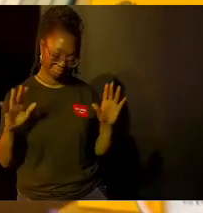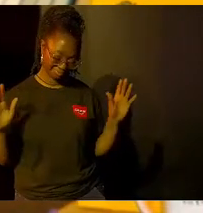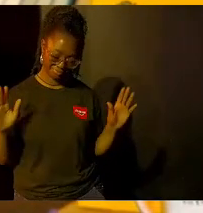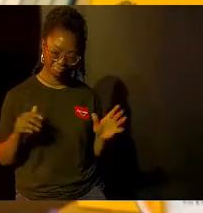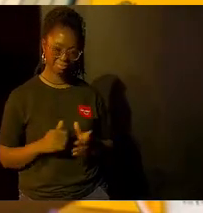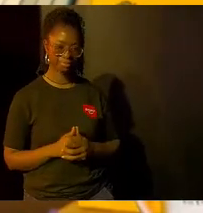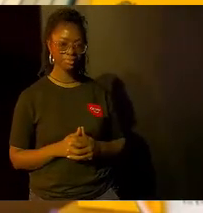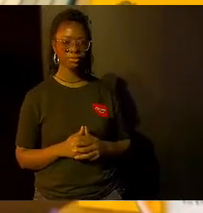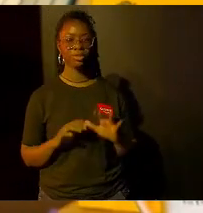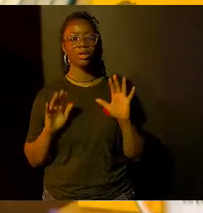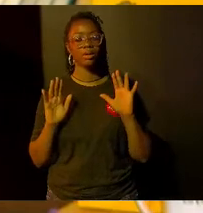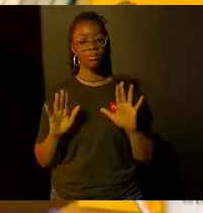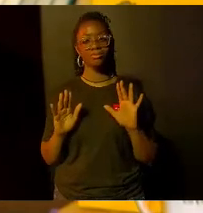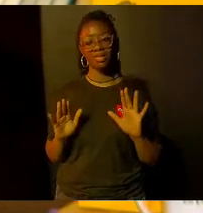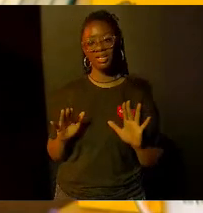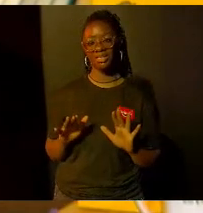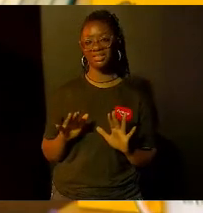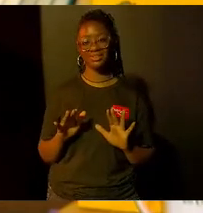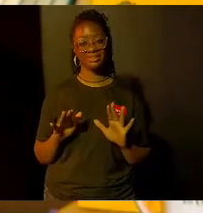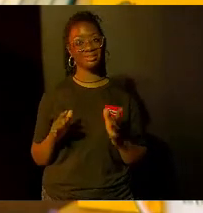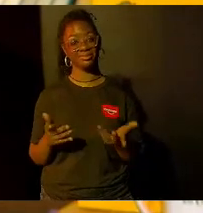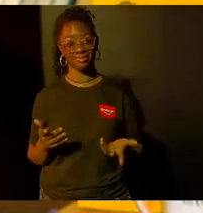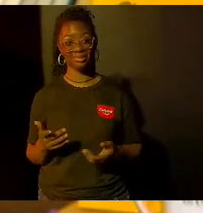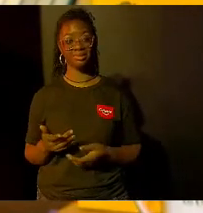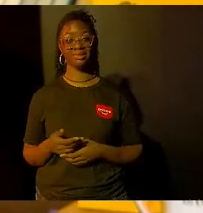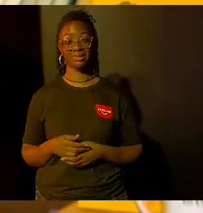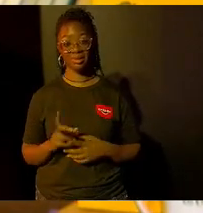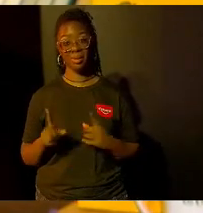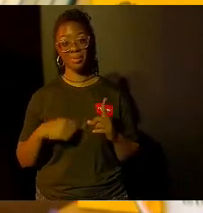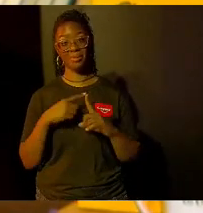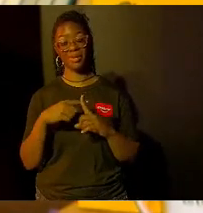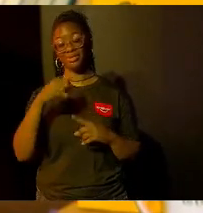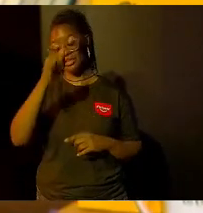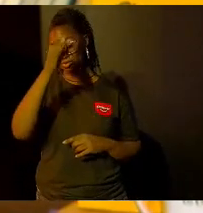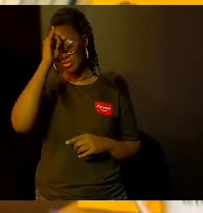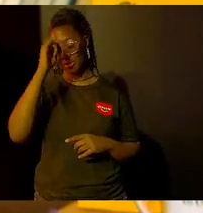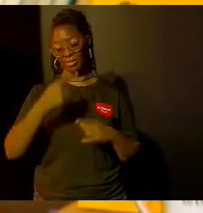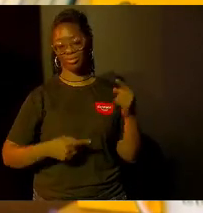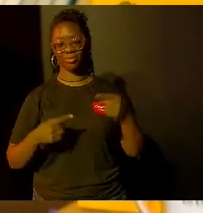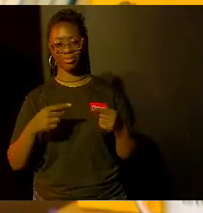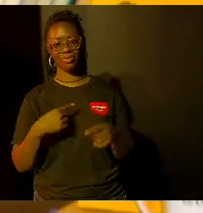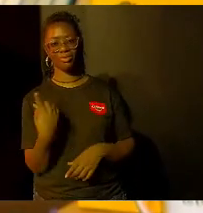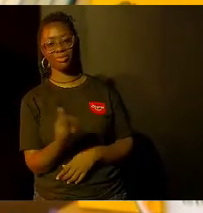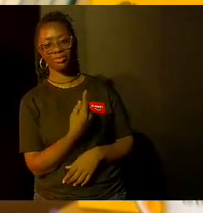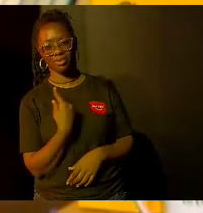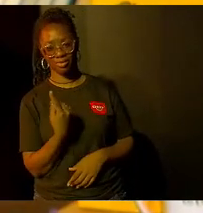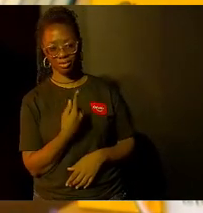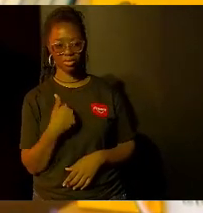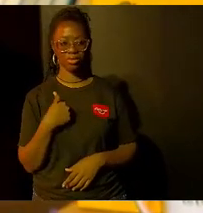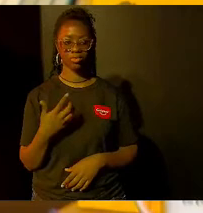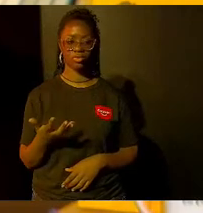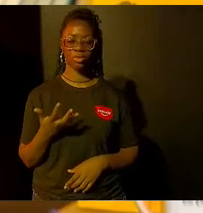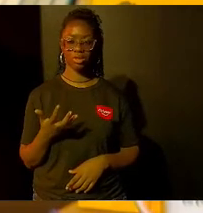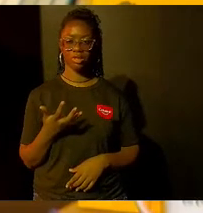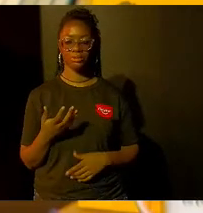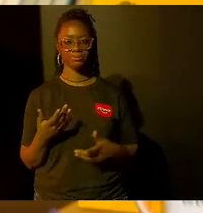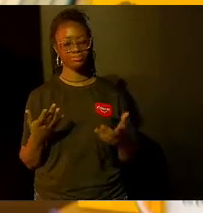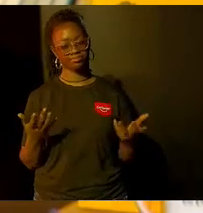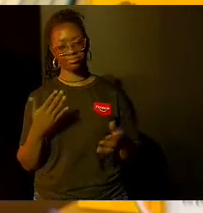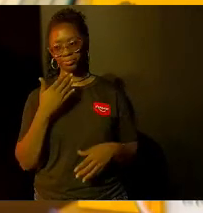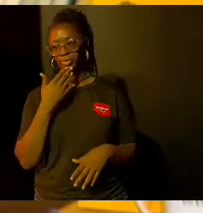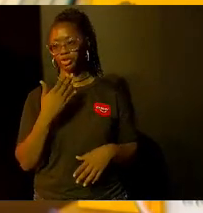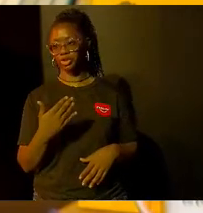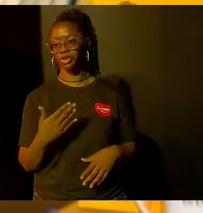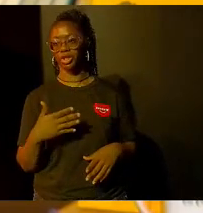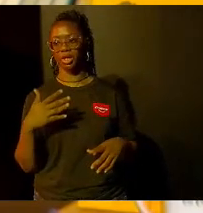mais um idiota da nossa política e eu queria pedir